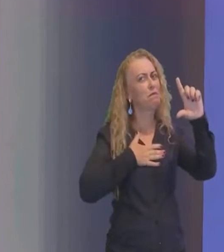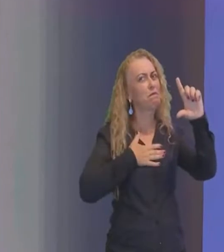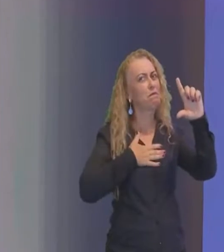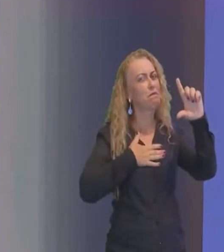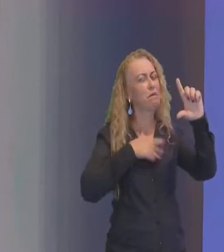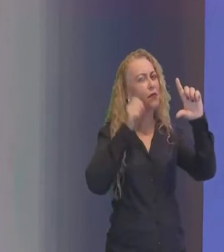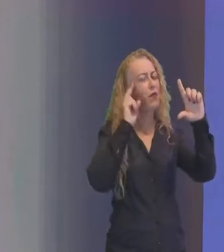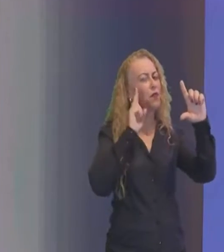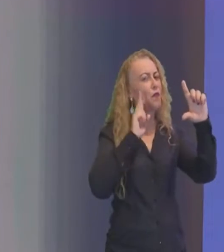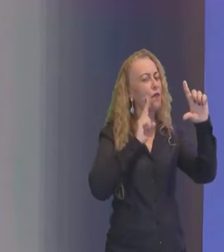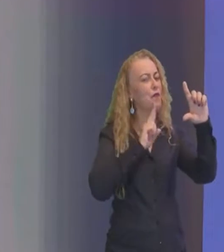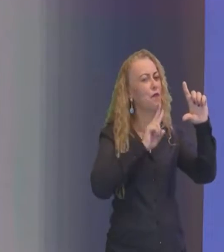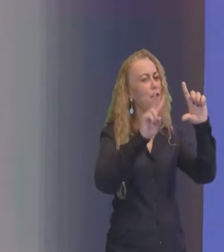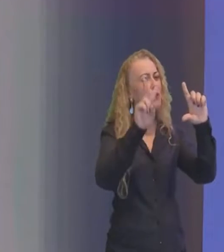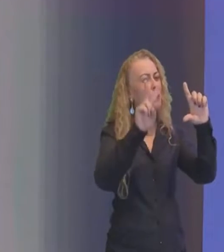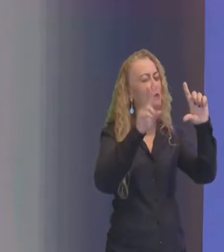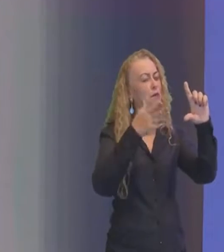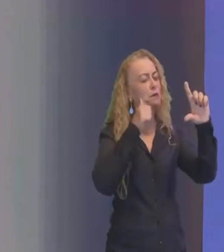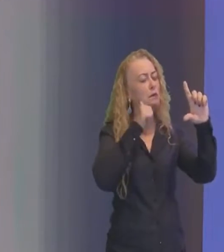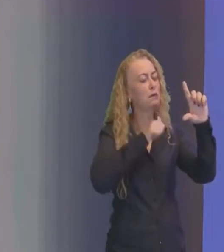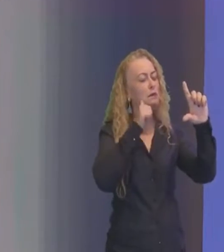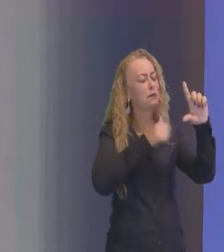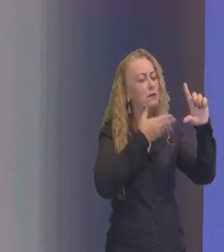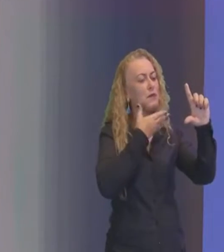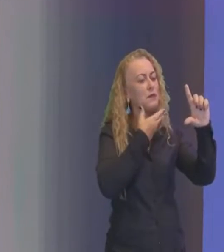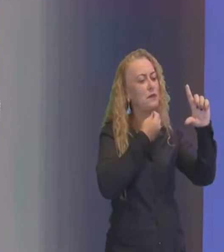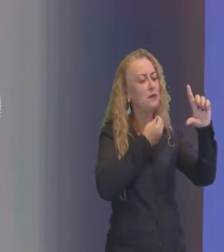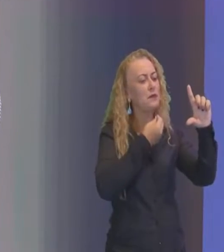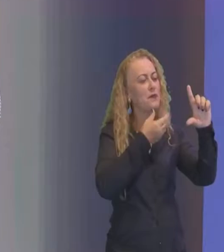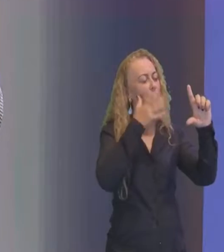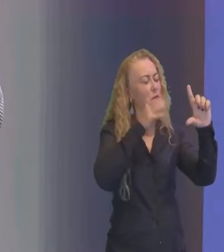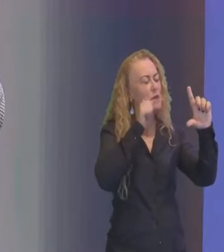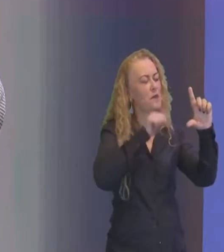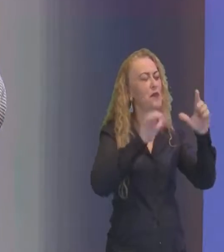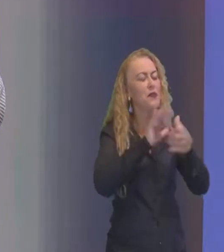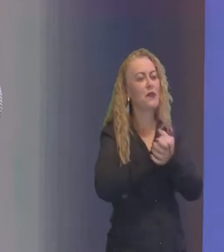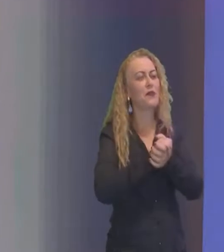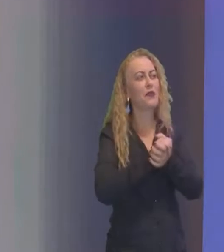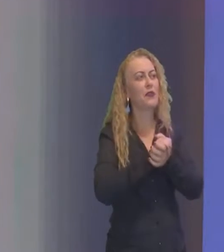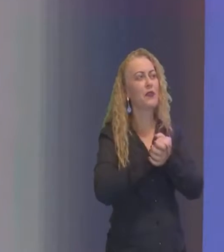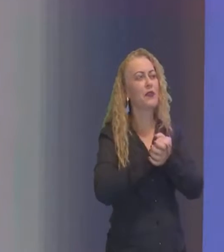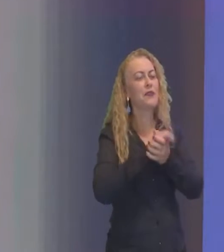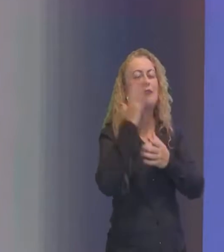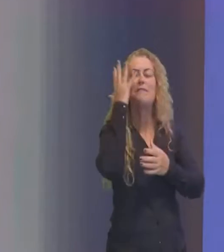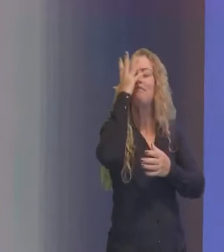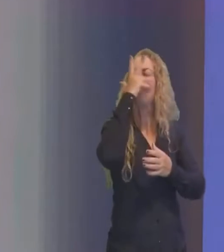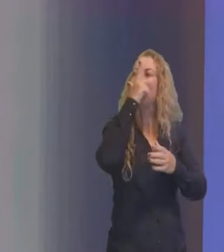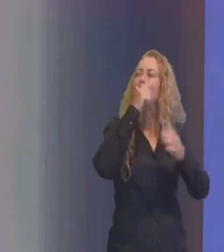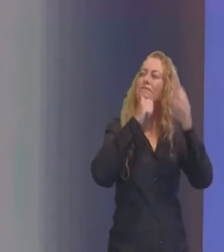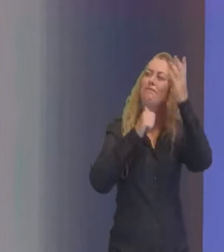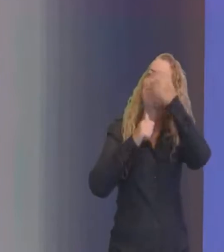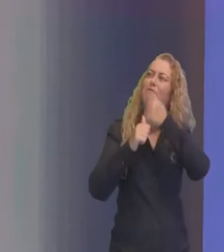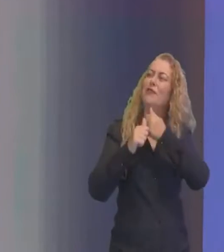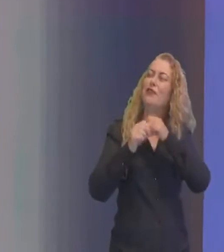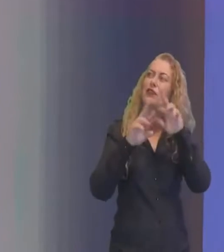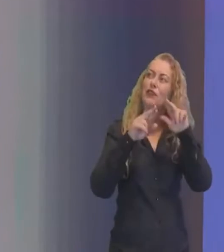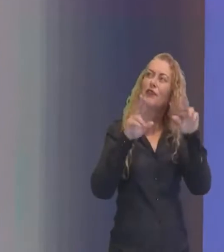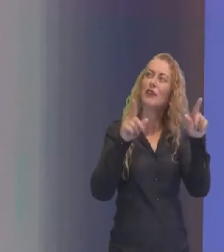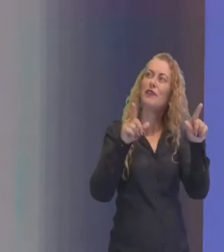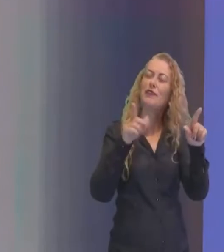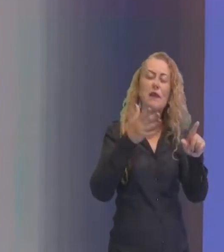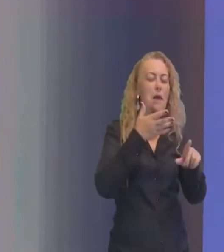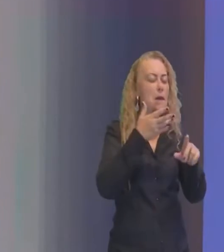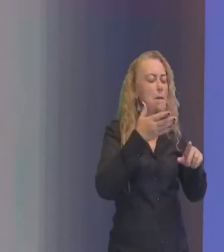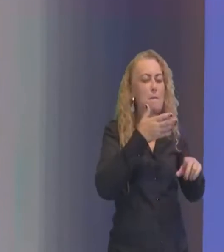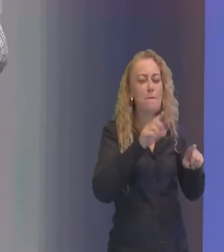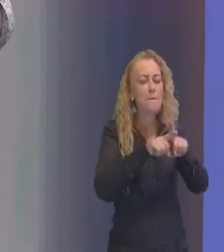olhando para ela no passado. E eu estava dizendo para ela: a beleza mudou, mas você continua